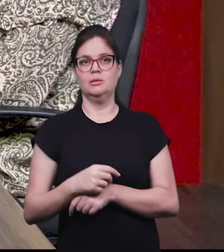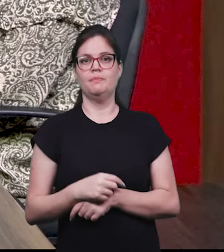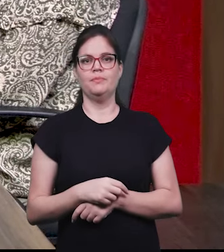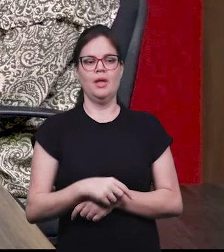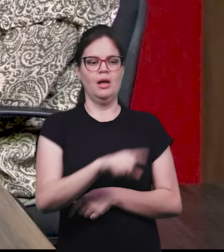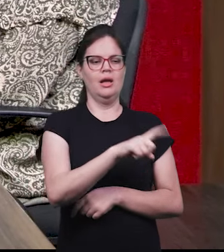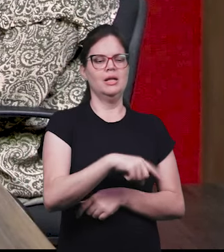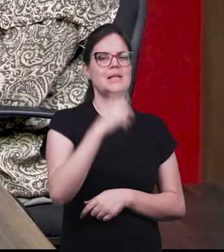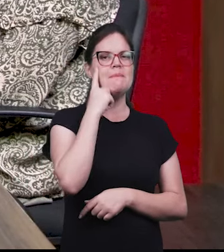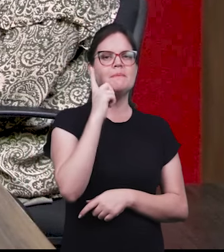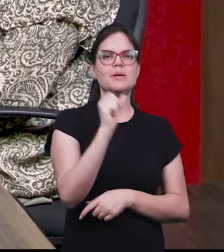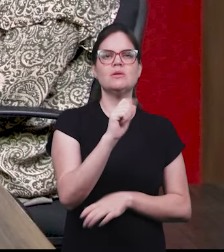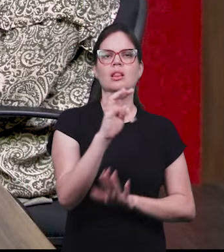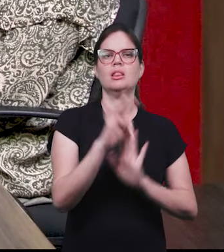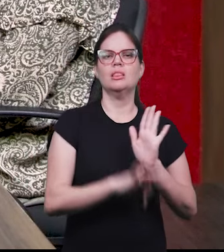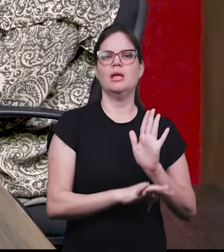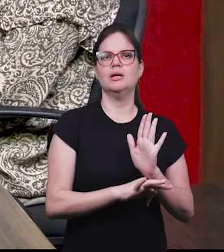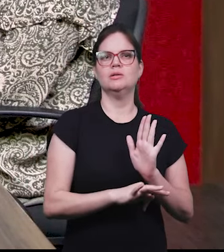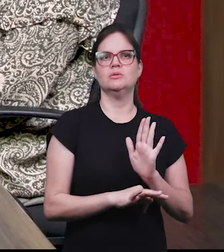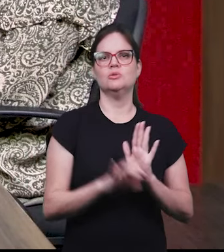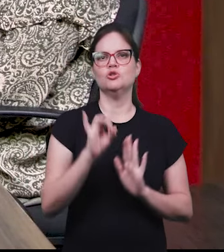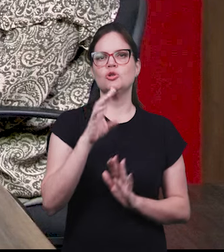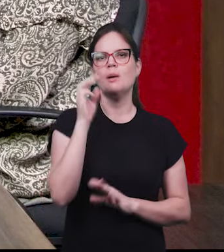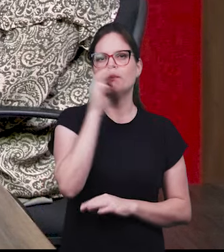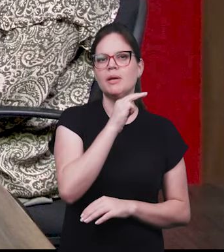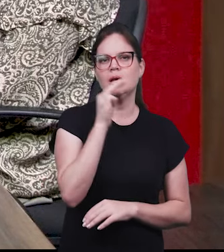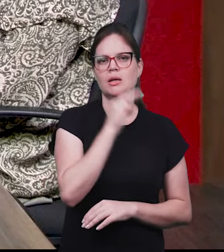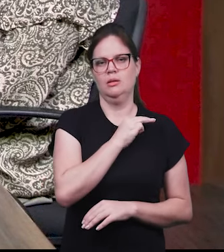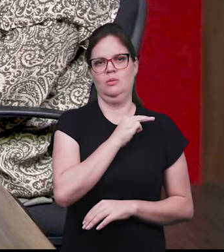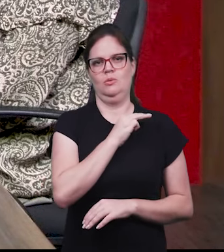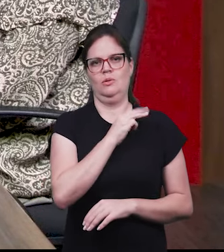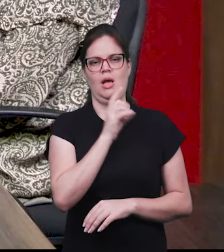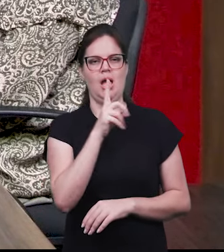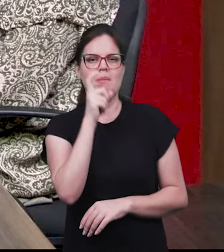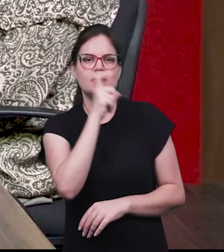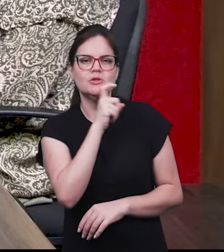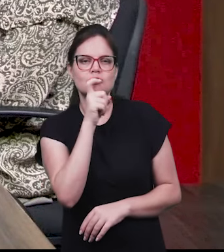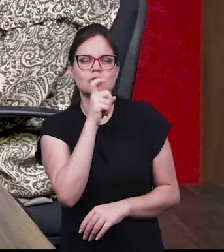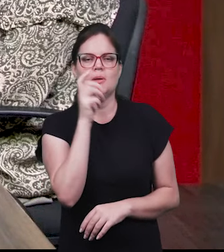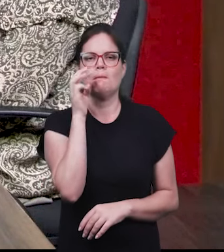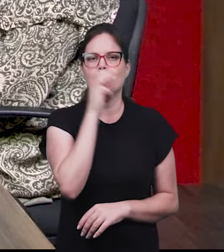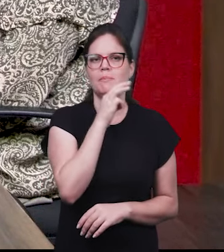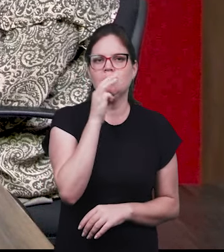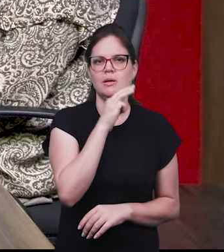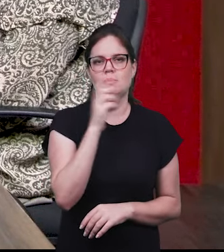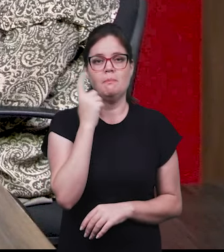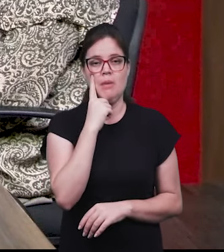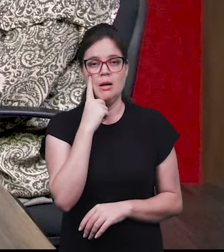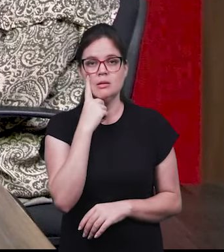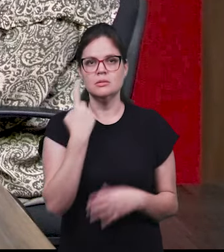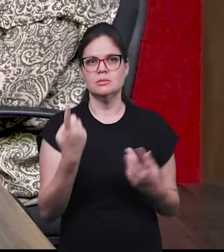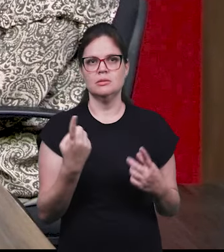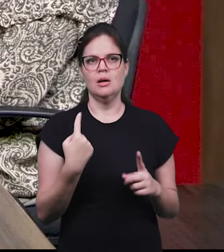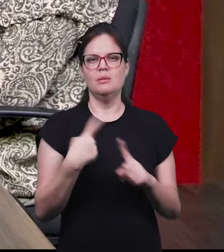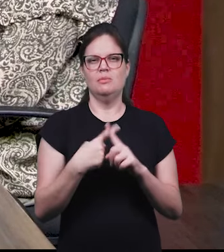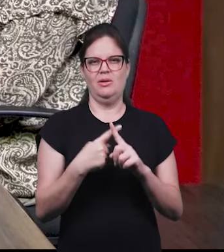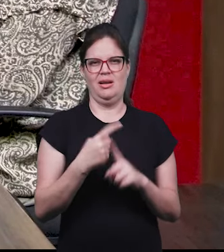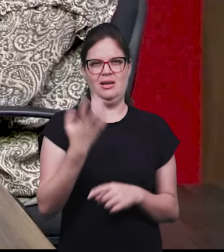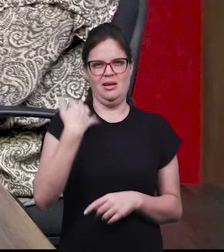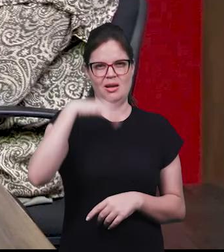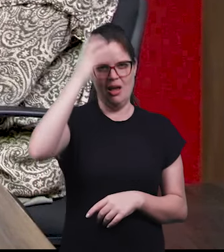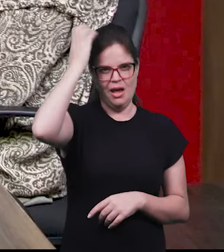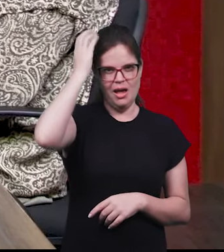todos achavam o seguinte, que o texto bíblico era somente mito. Era mitologia esse texto bíblico. Essa questão de Ciro mandar